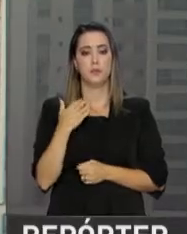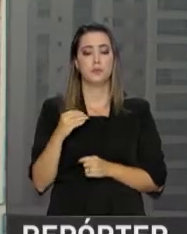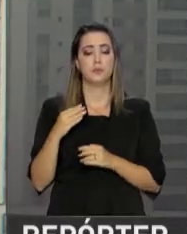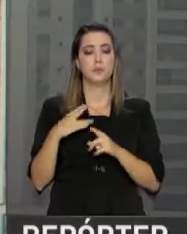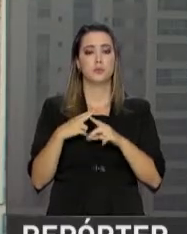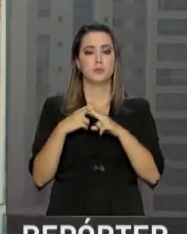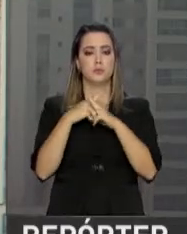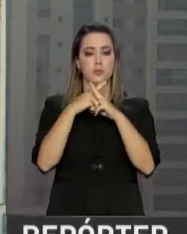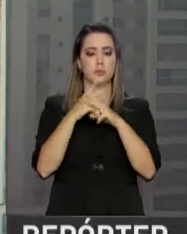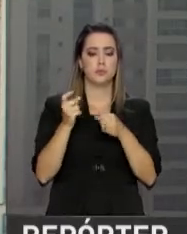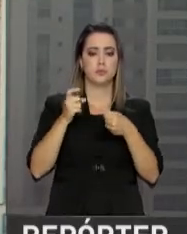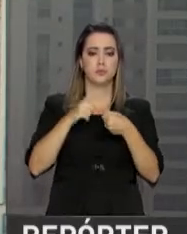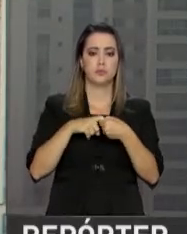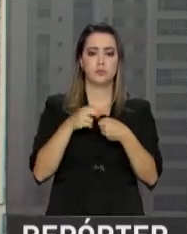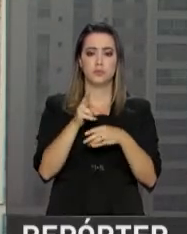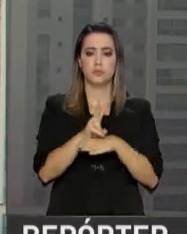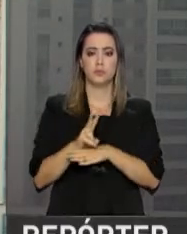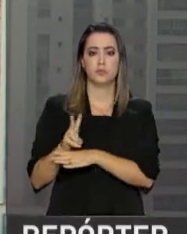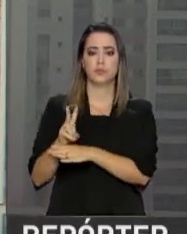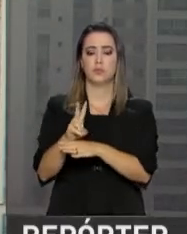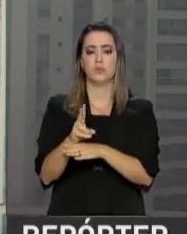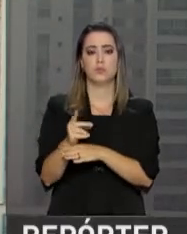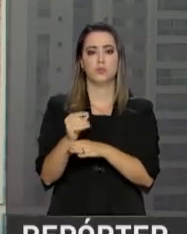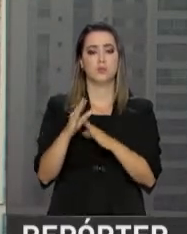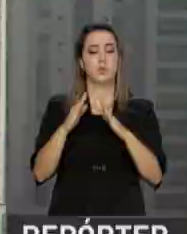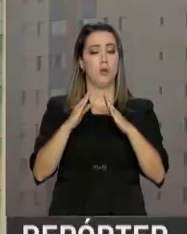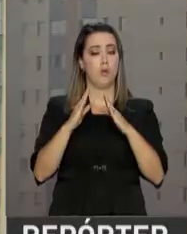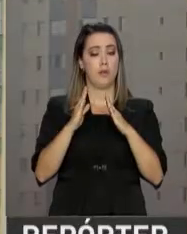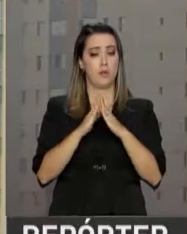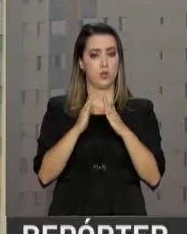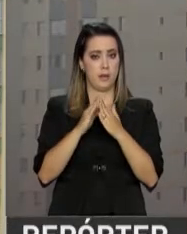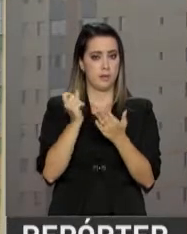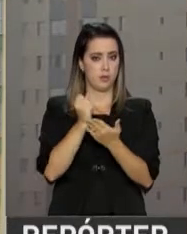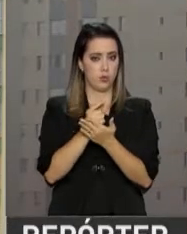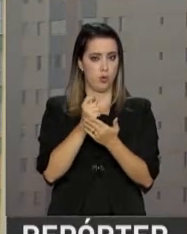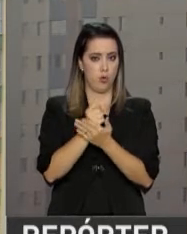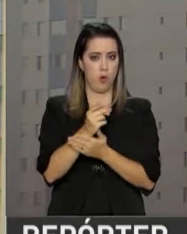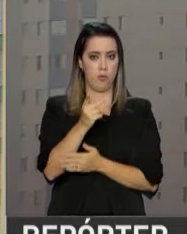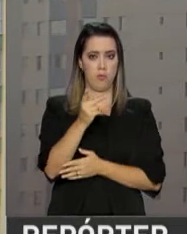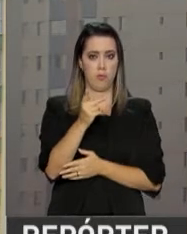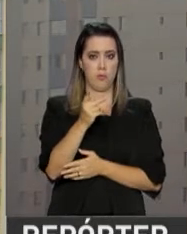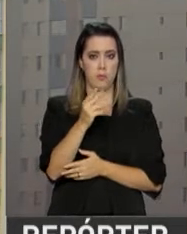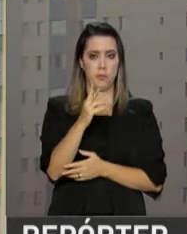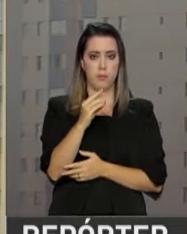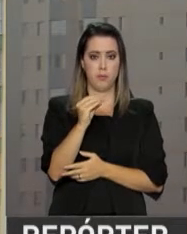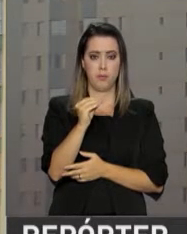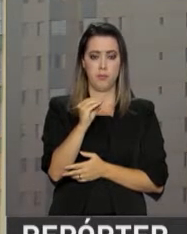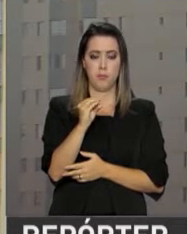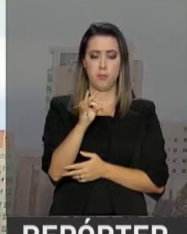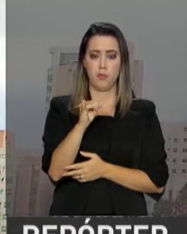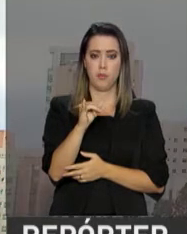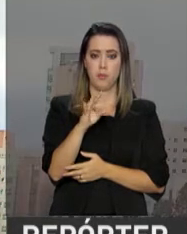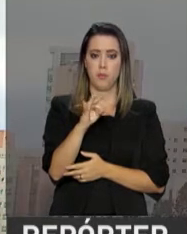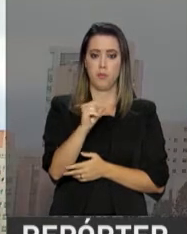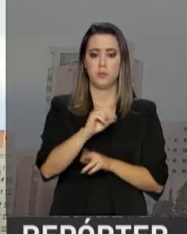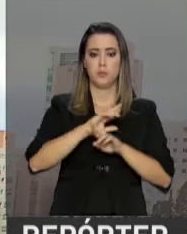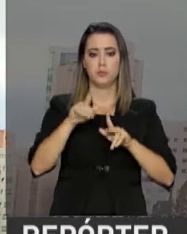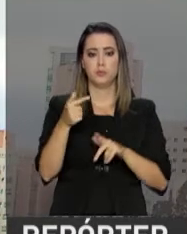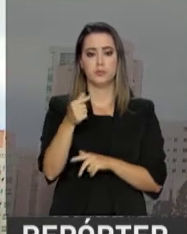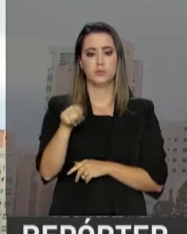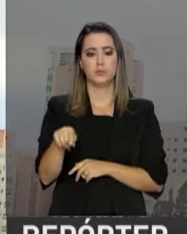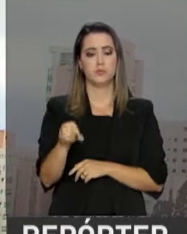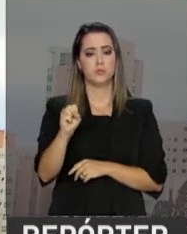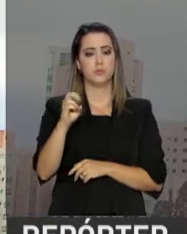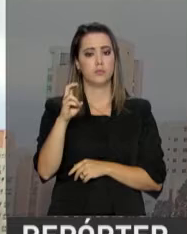retomou a linha de empréstimo imobiliário otimista uma das mais baratas do país as taxas de juros variam de